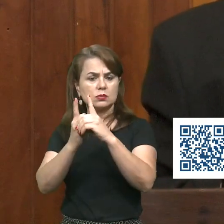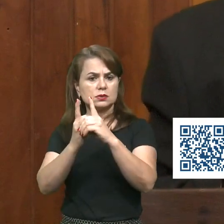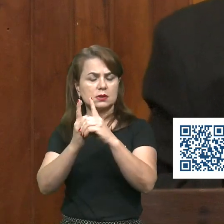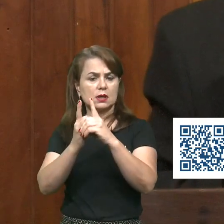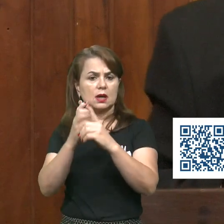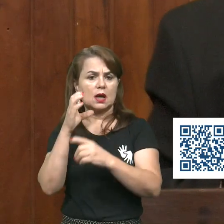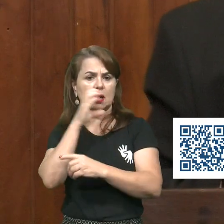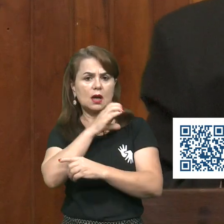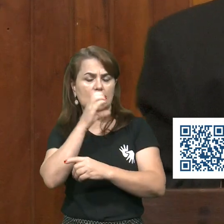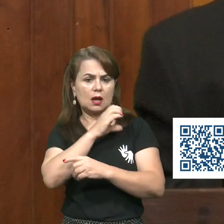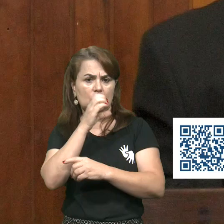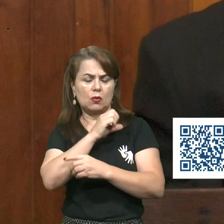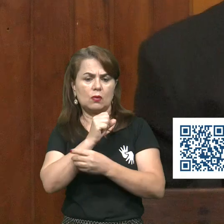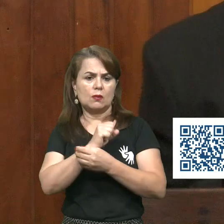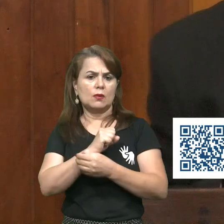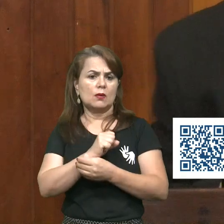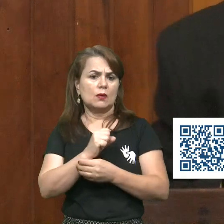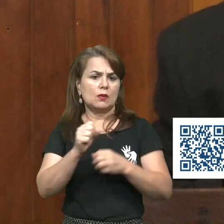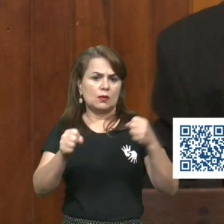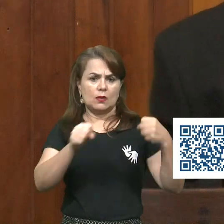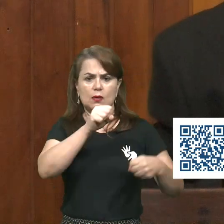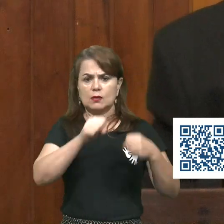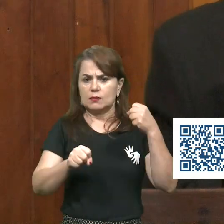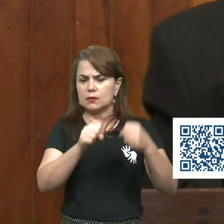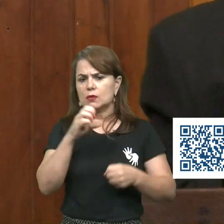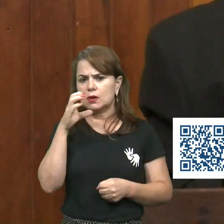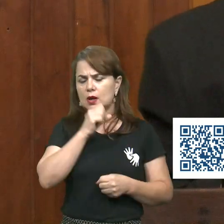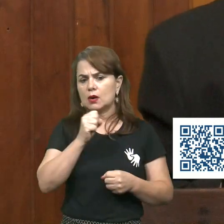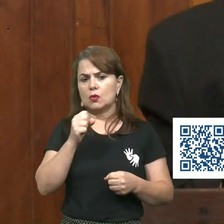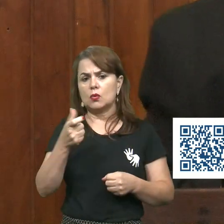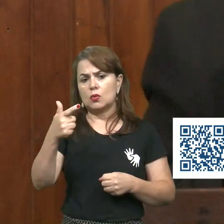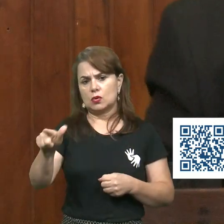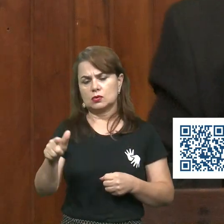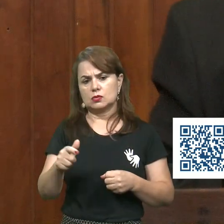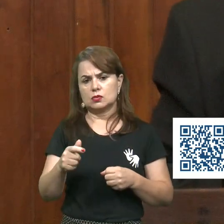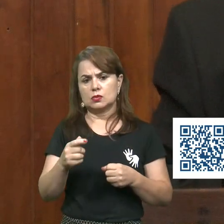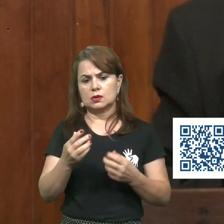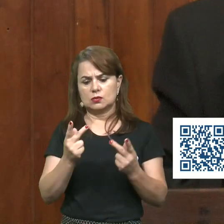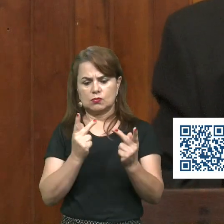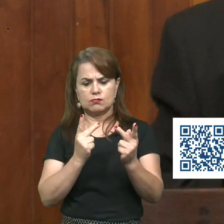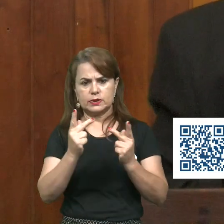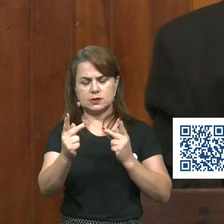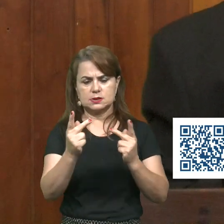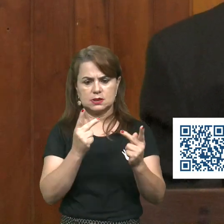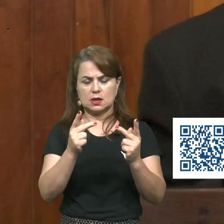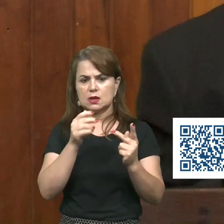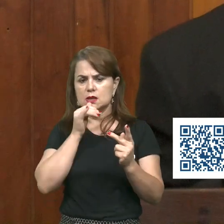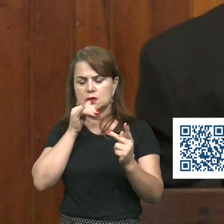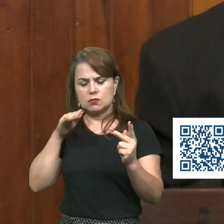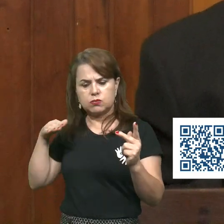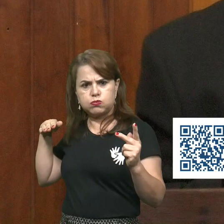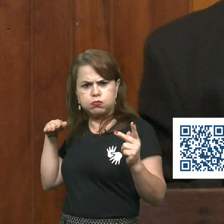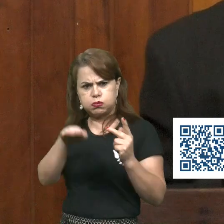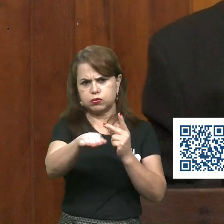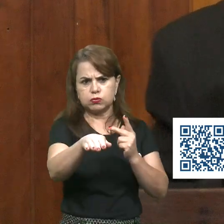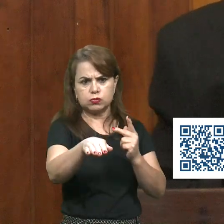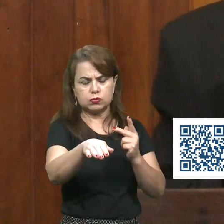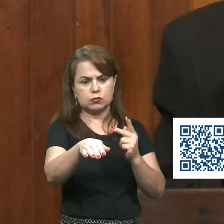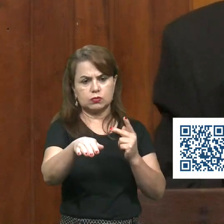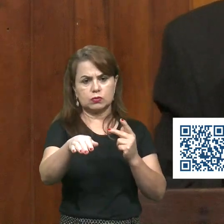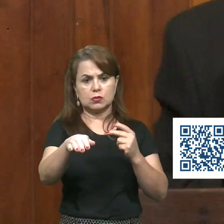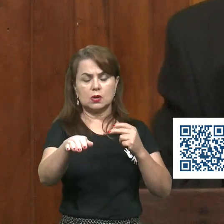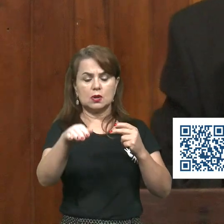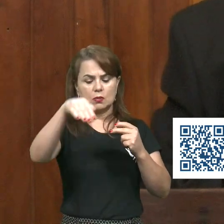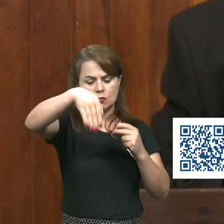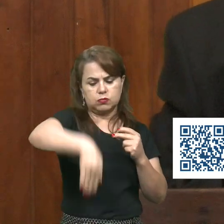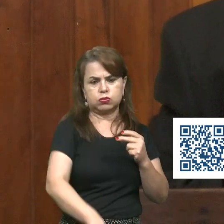alta velocidade na cascata. É uma baixada enorme. Então, o carro, mesmo que você reduza, só pelo fato de ser uma